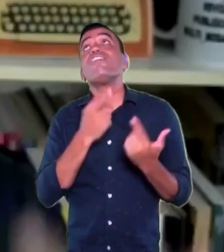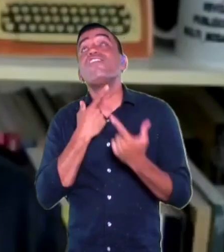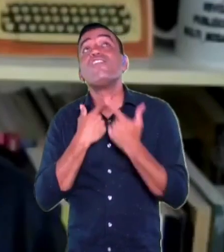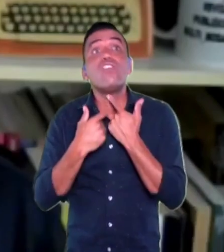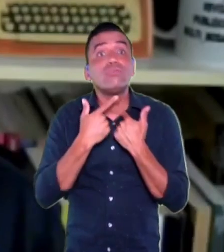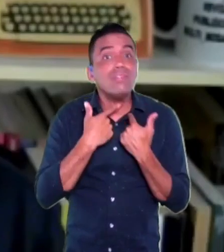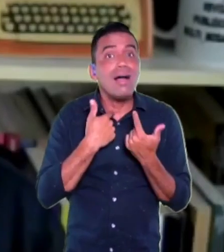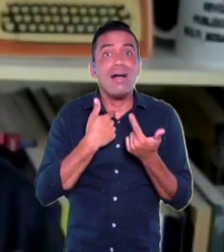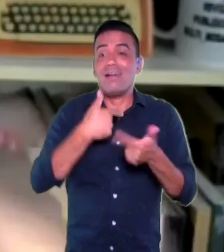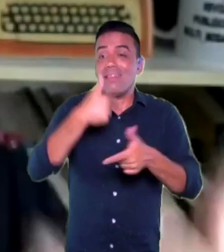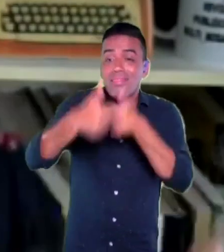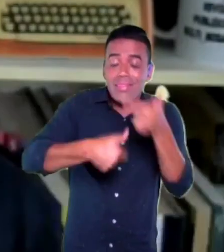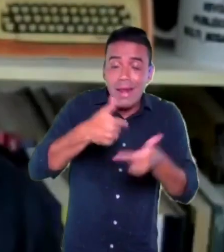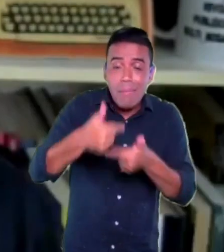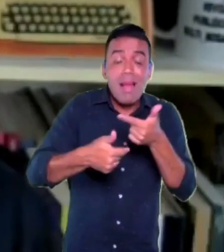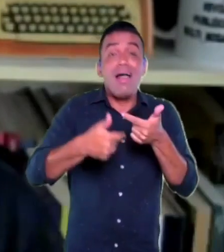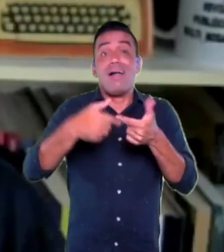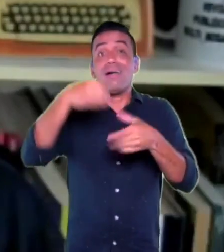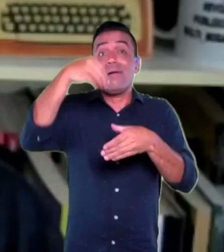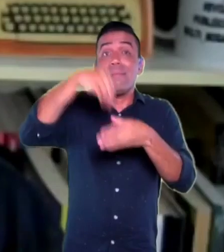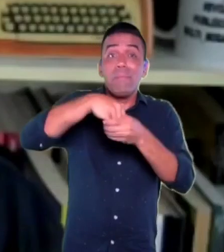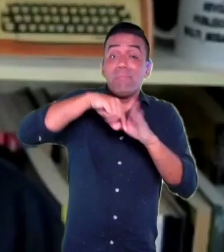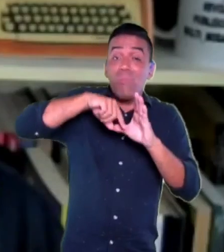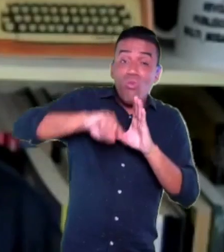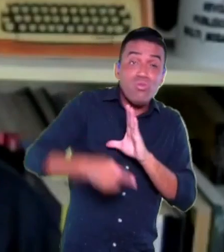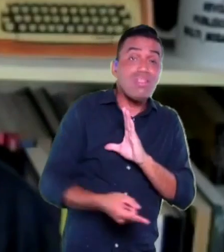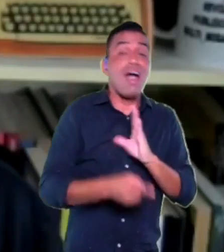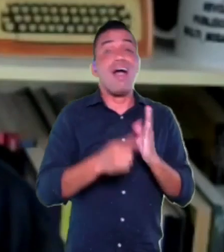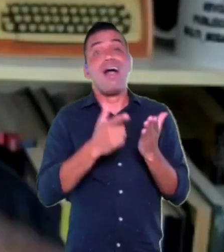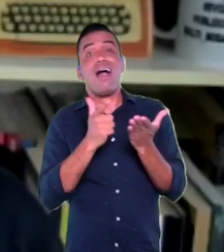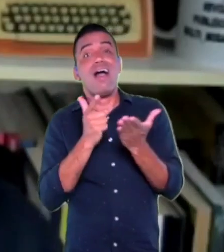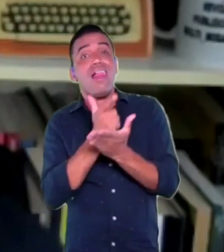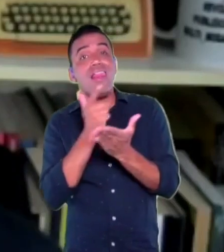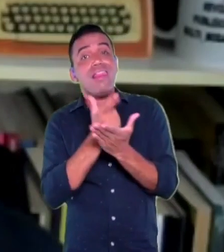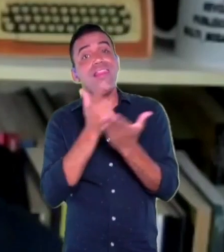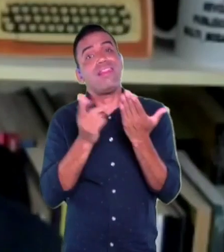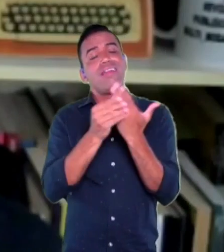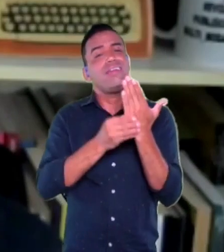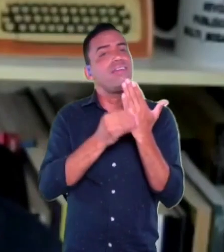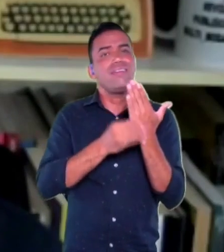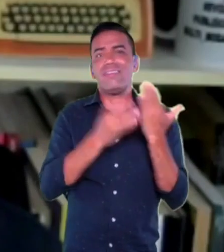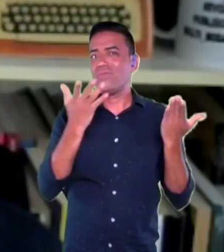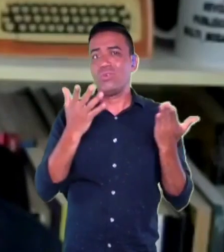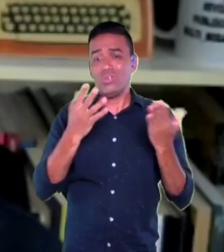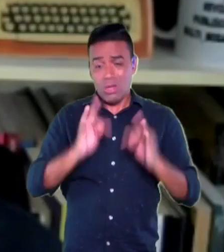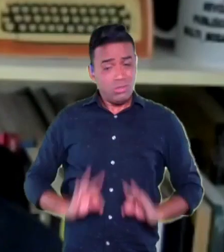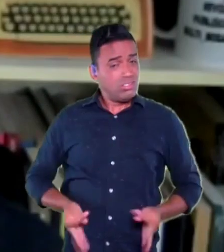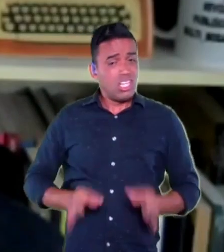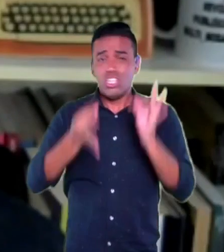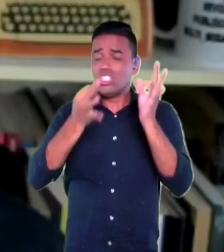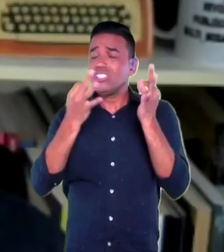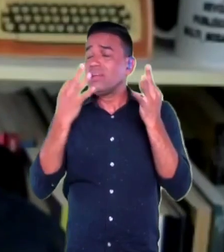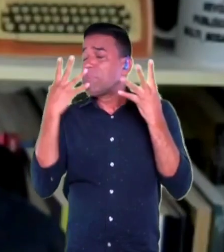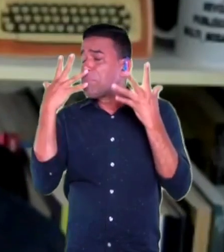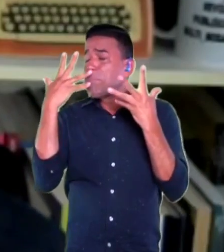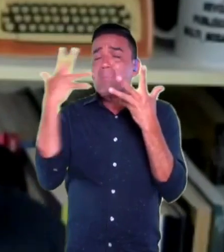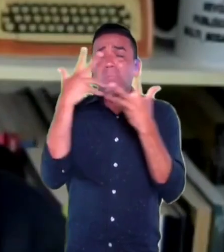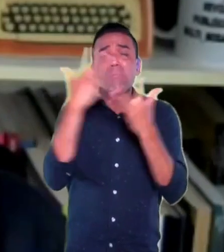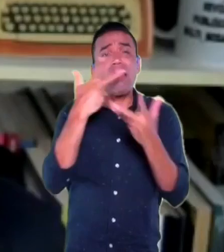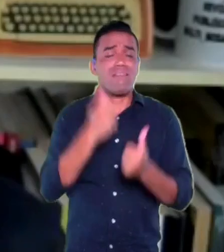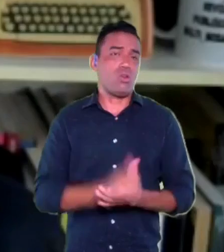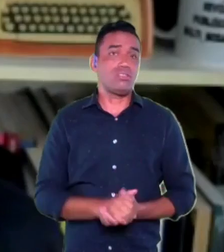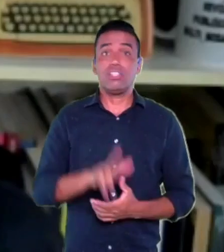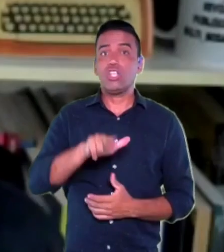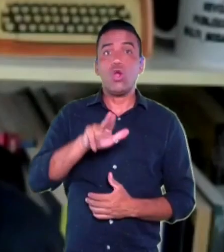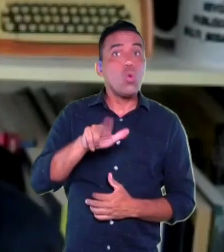com livro, não só meu, né? Aprender a fazer. Eu achava impressionante, uma tecnologia impressionante. Então, eu nunca